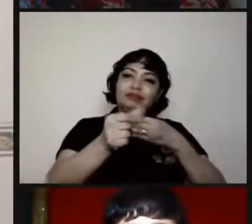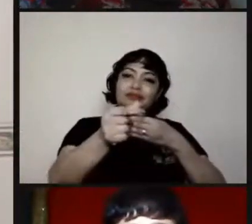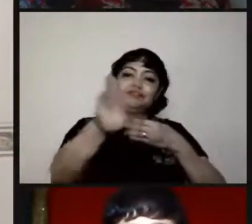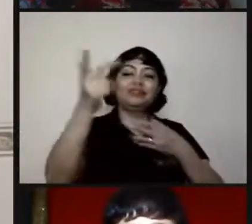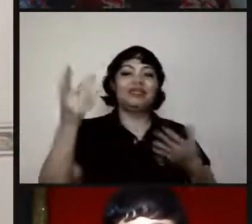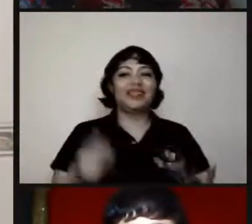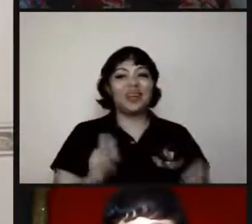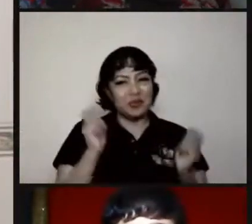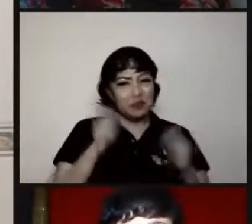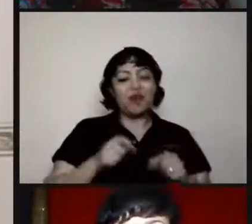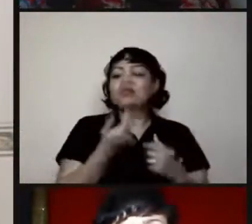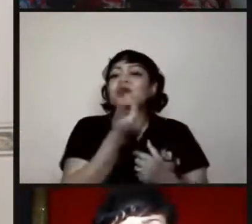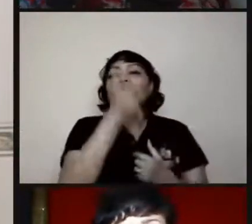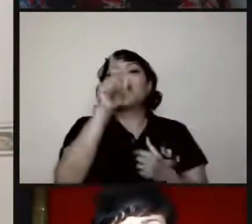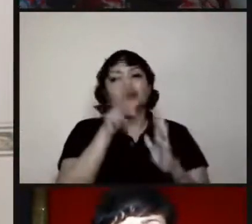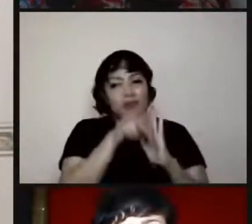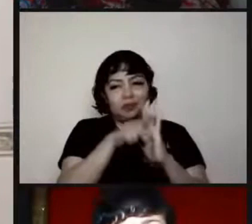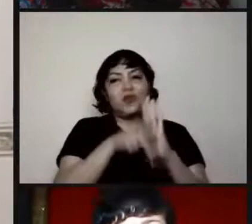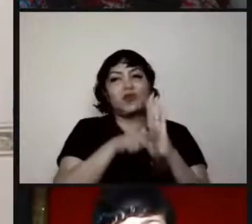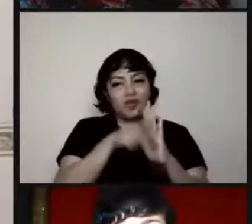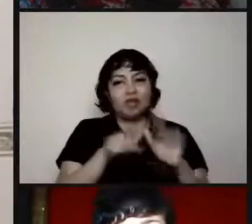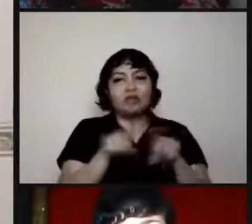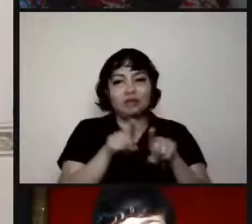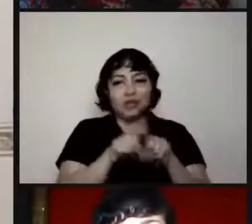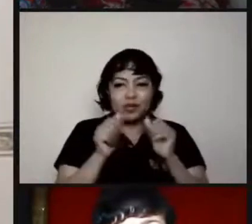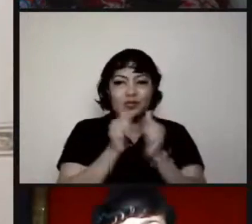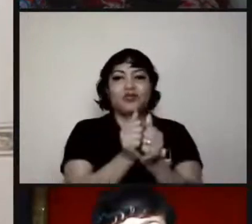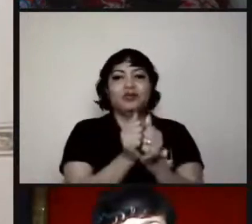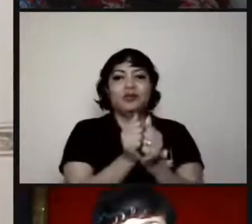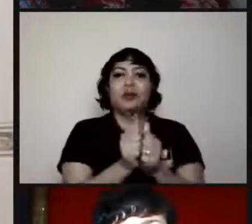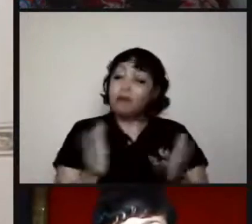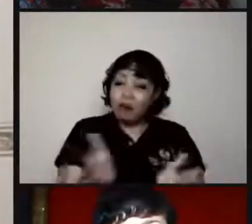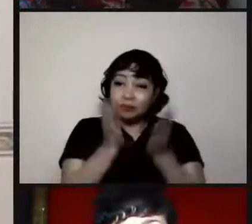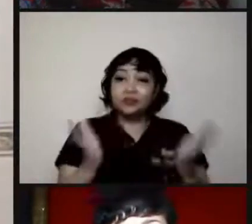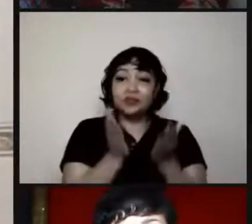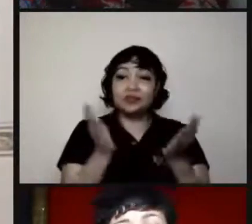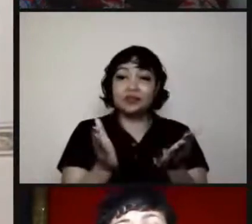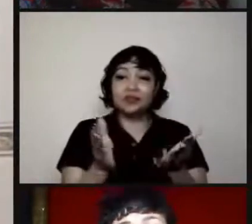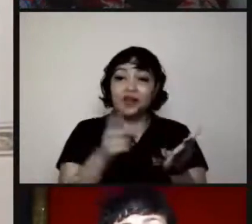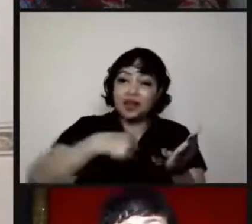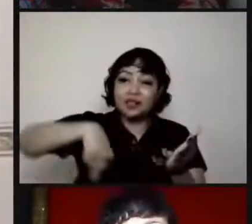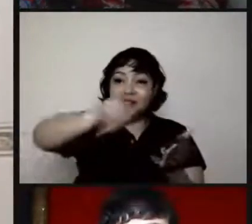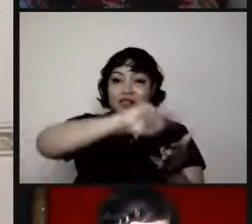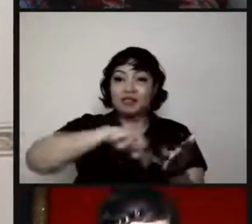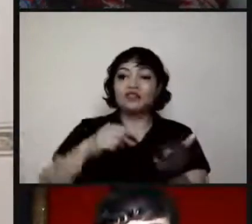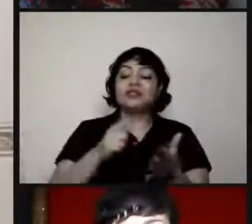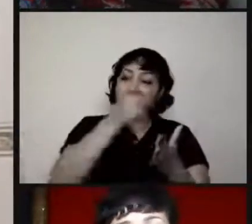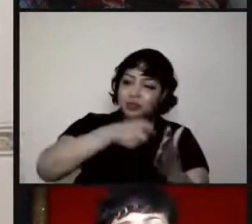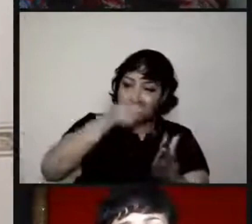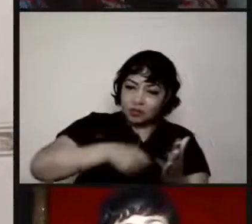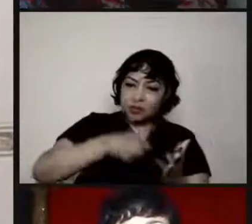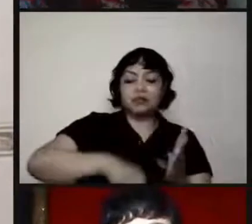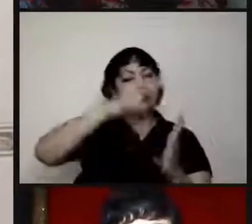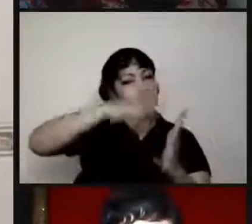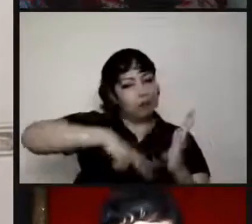ter outros projetos para poder incentivar essa leitura, essa escrita, né, a